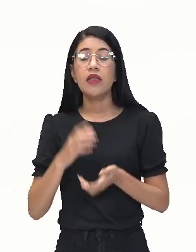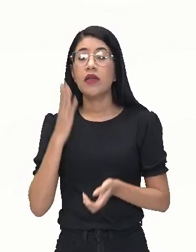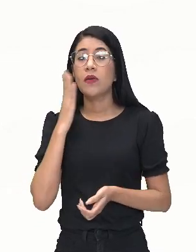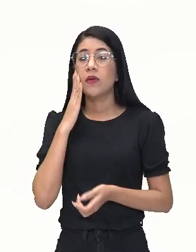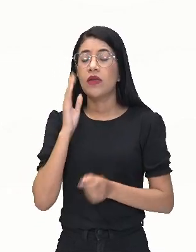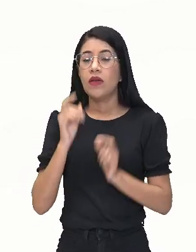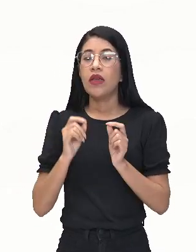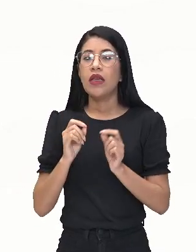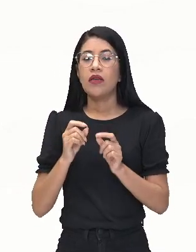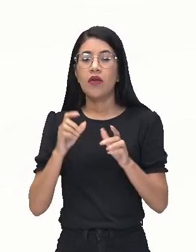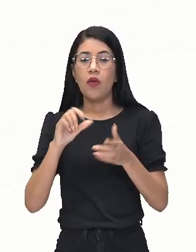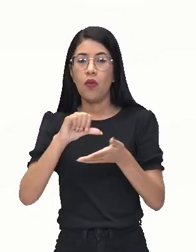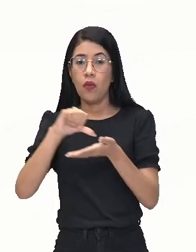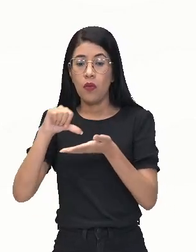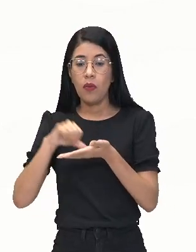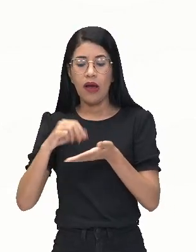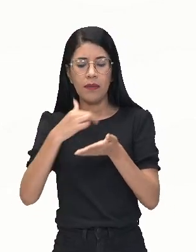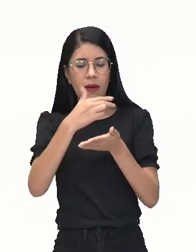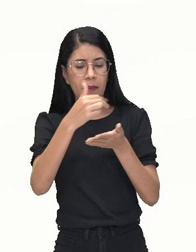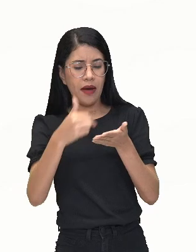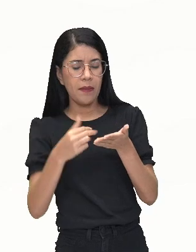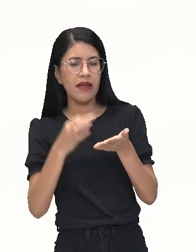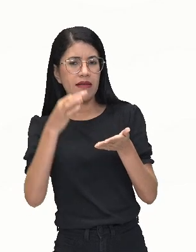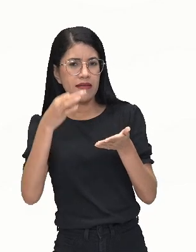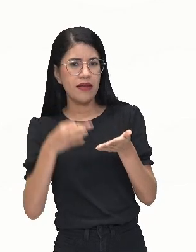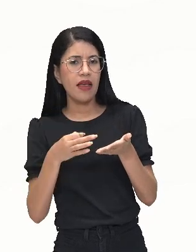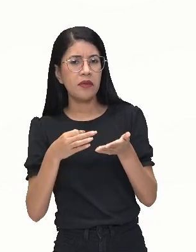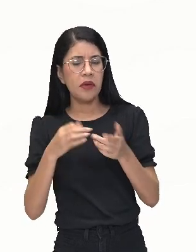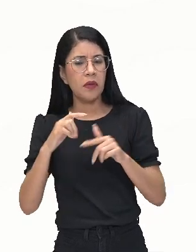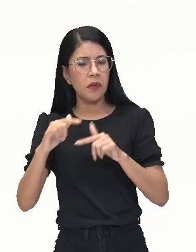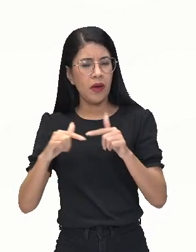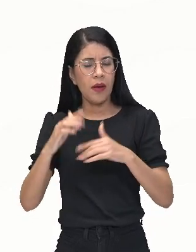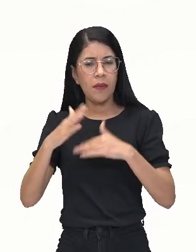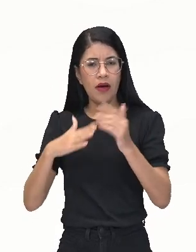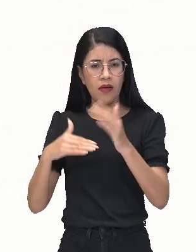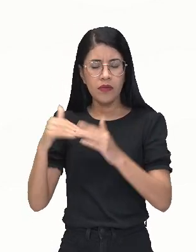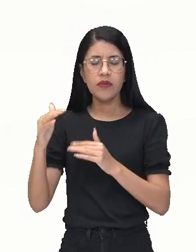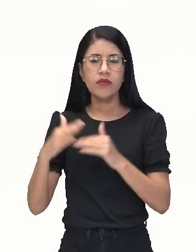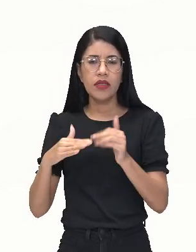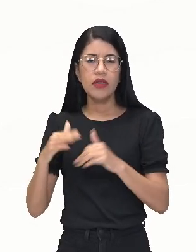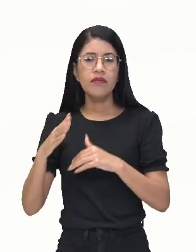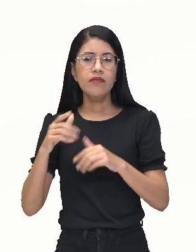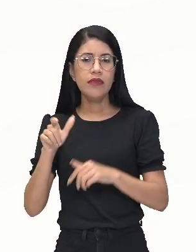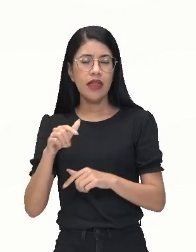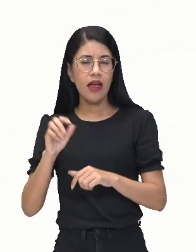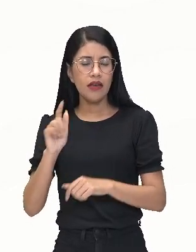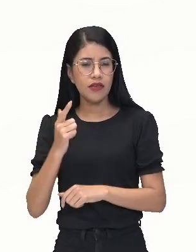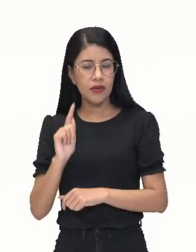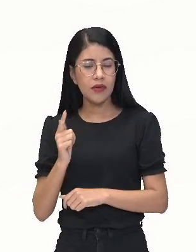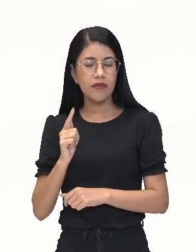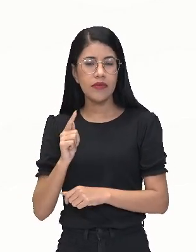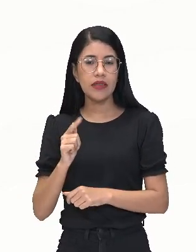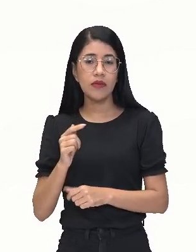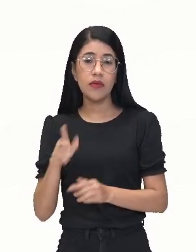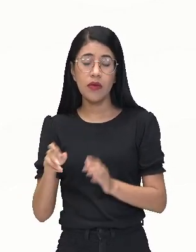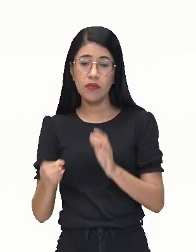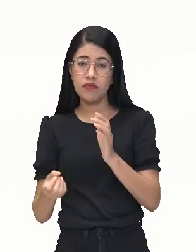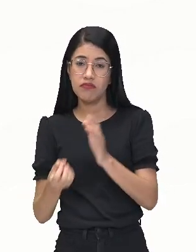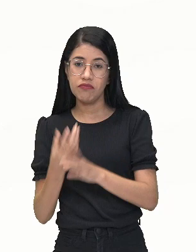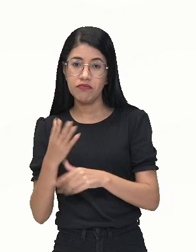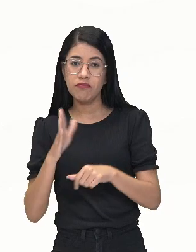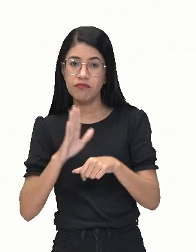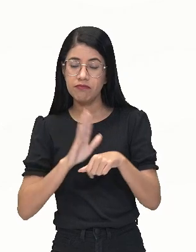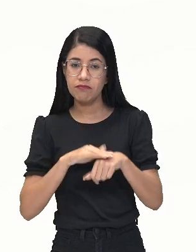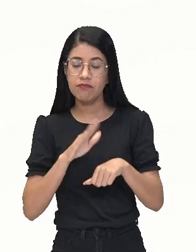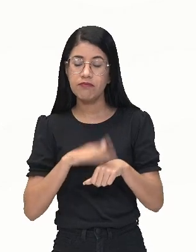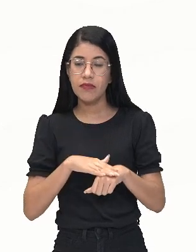está correto, sou professor de geografia, não é isso? Trabalho com isso há um tempão, eu mesmo fiz o mapa com